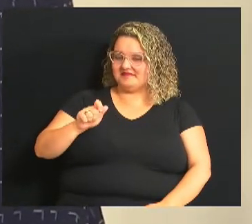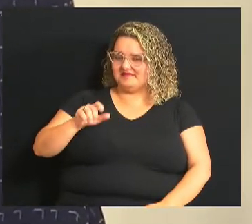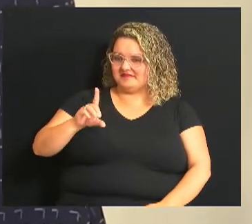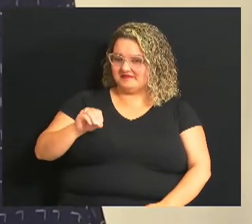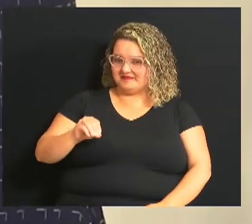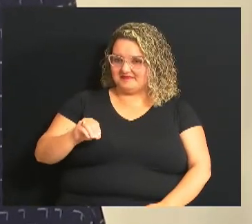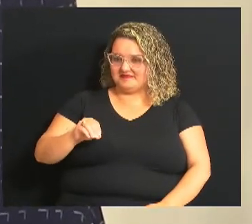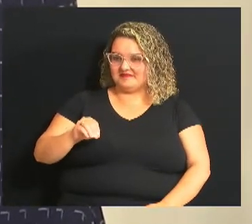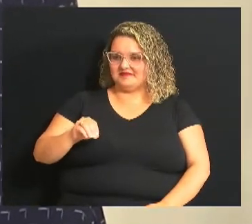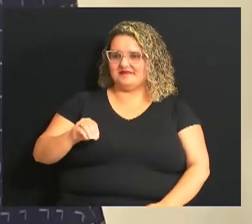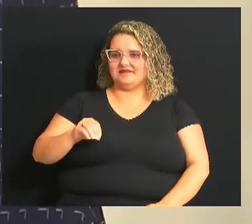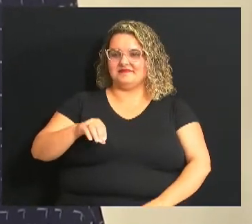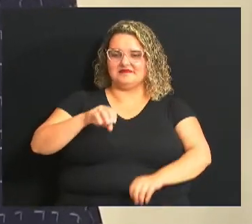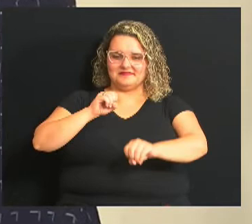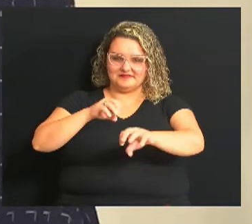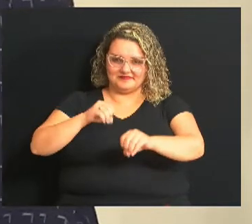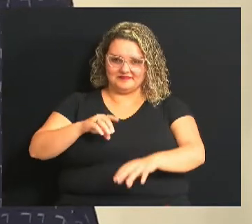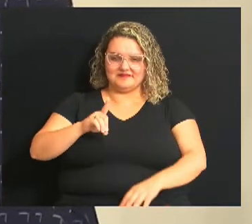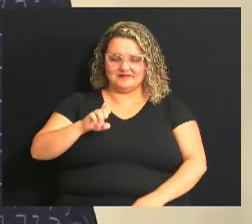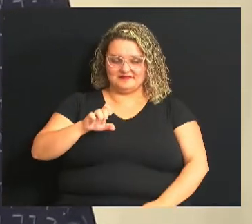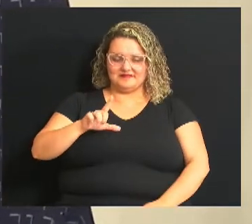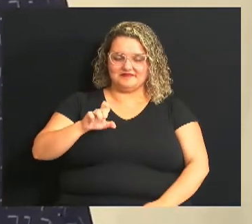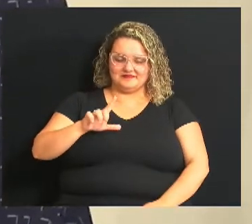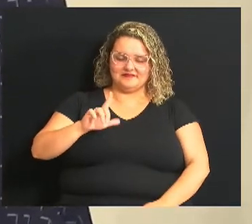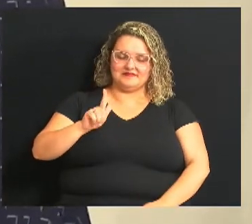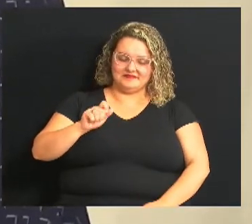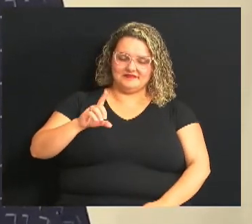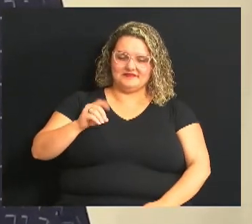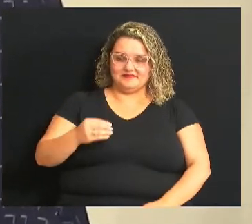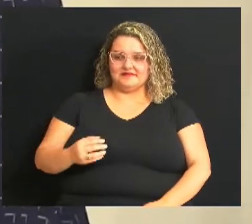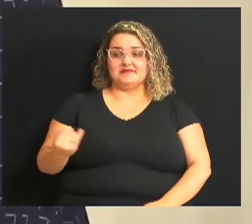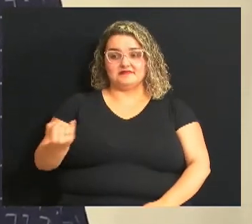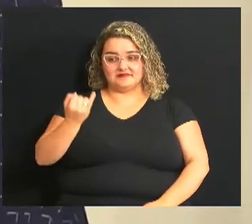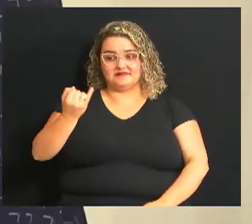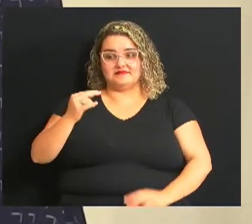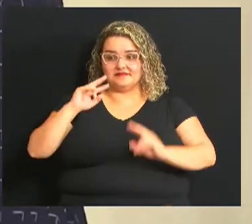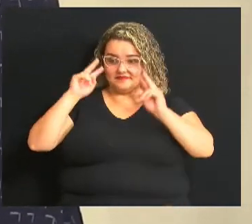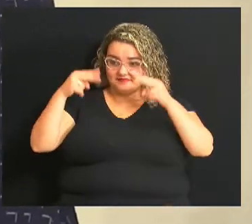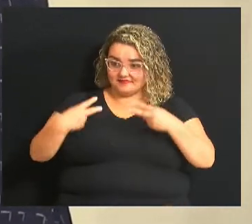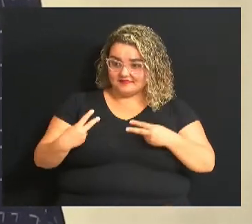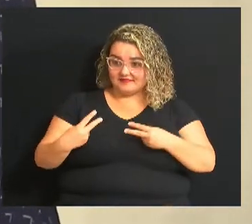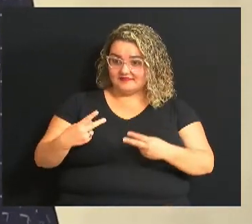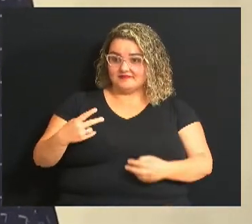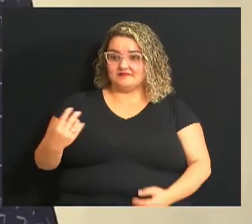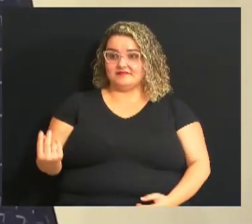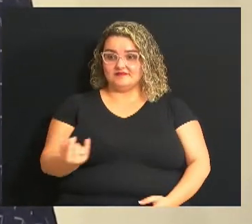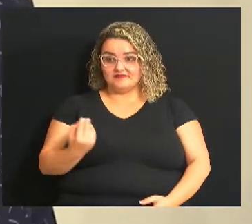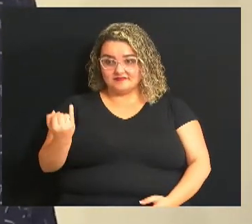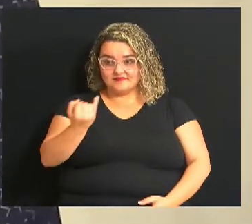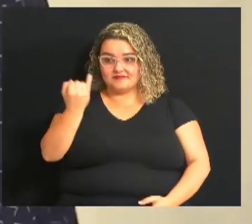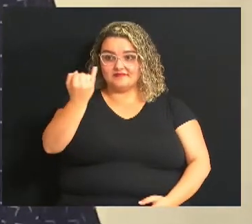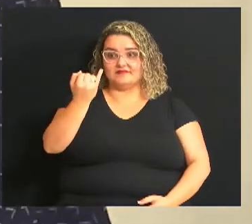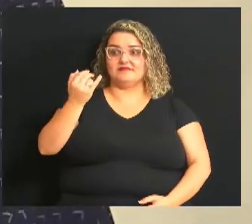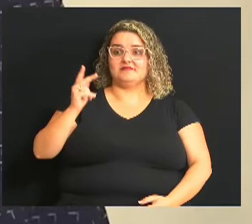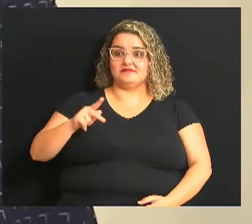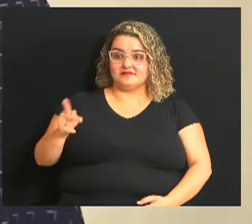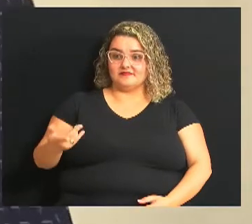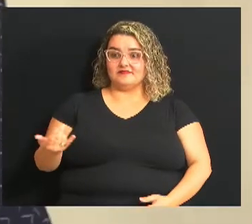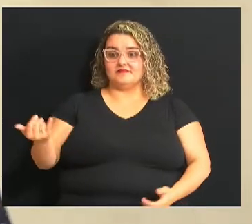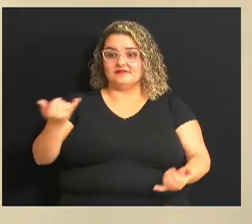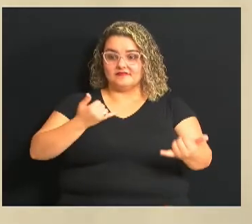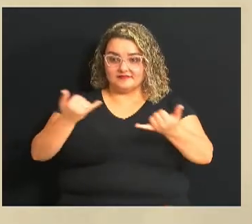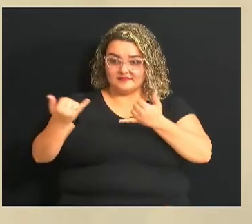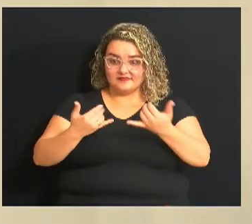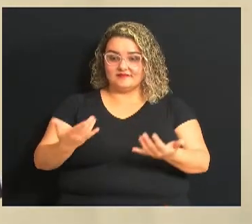É muito importante esse reconhecimento para o elemento professor. Como vocês falaram aí,